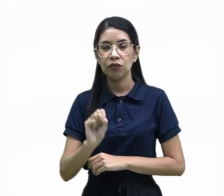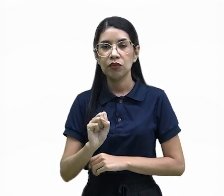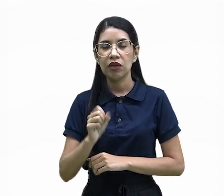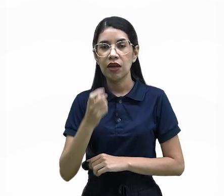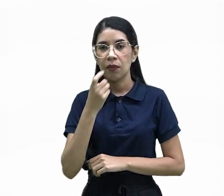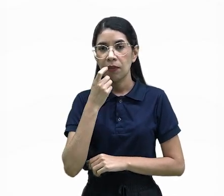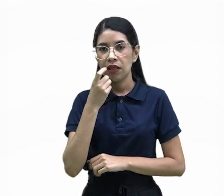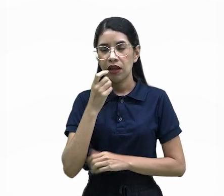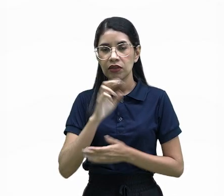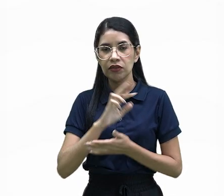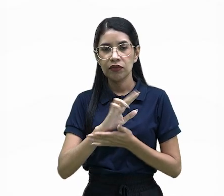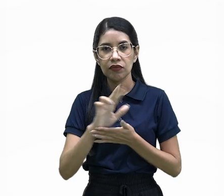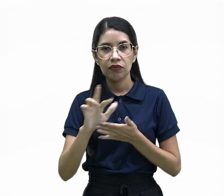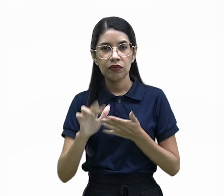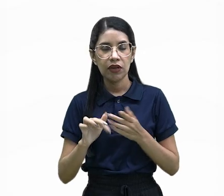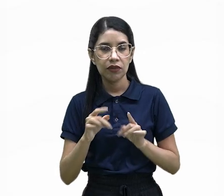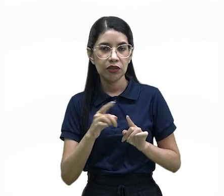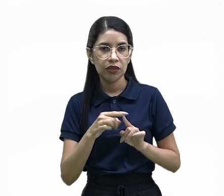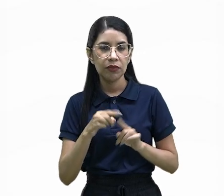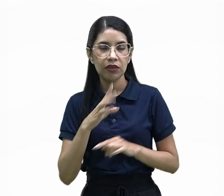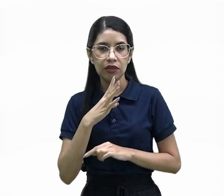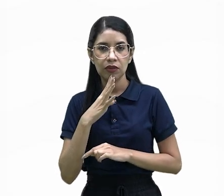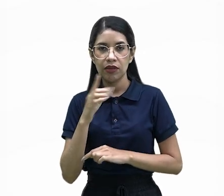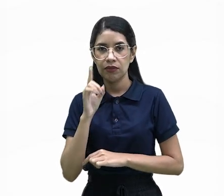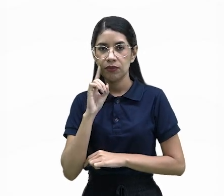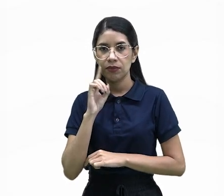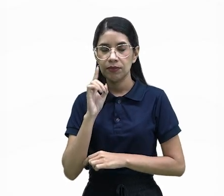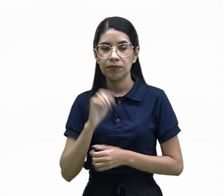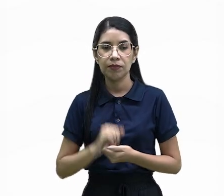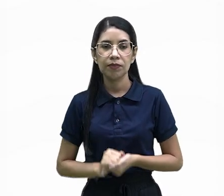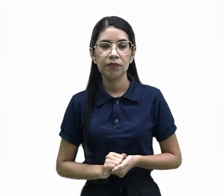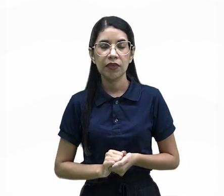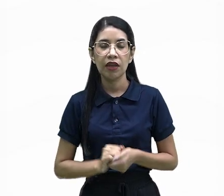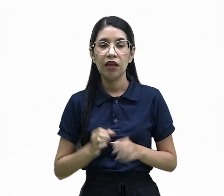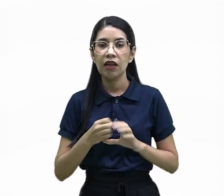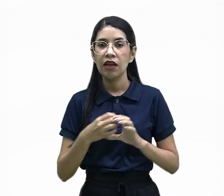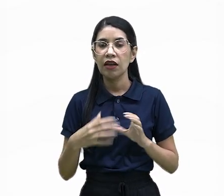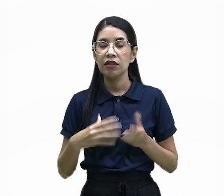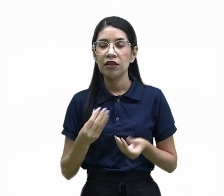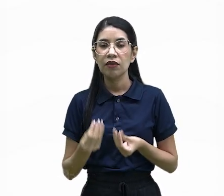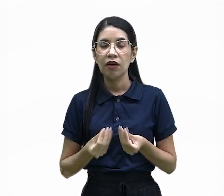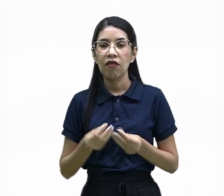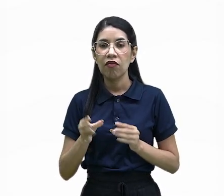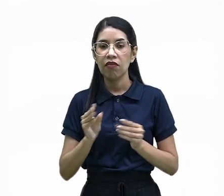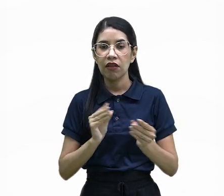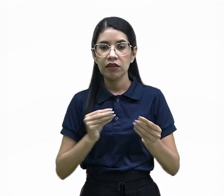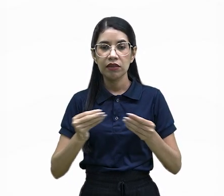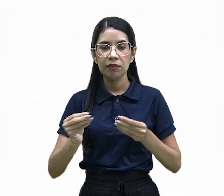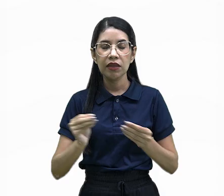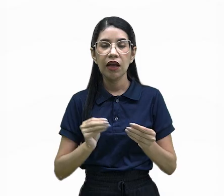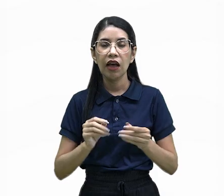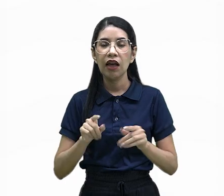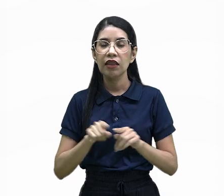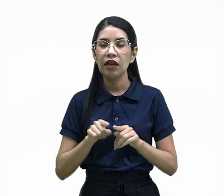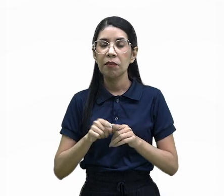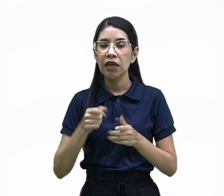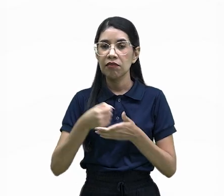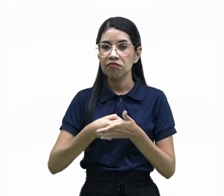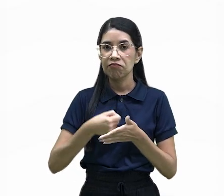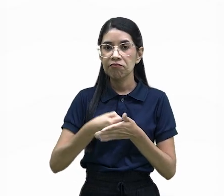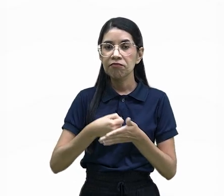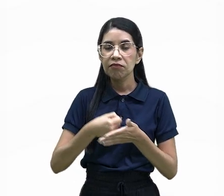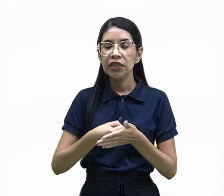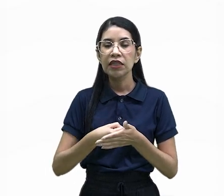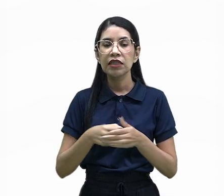plásticos, a gente conhece aí comumente como plásticos. Que propriedades seriam essas? Flexibilidade,